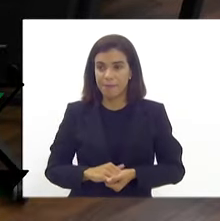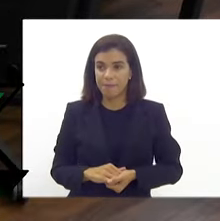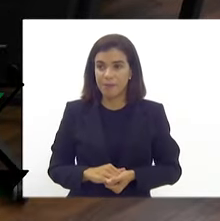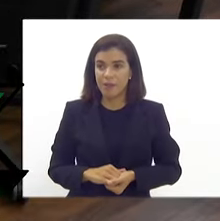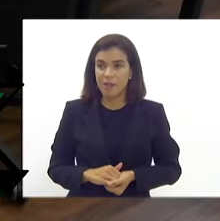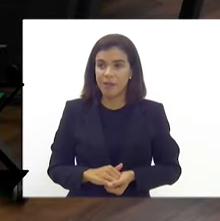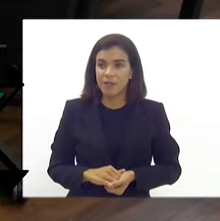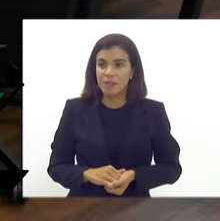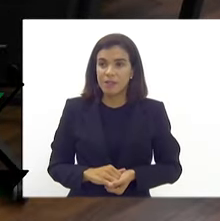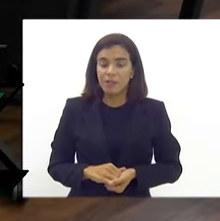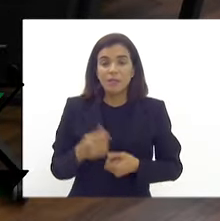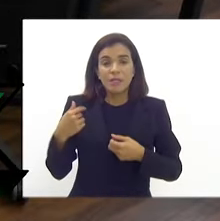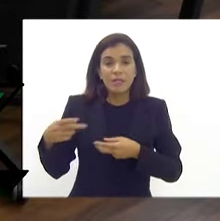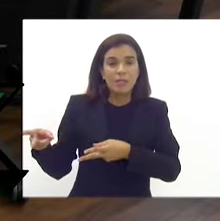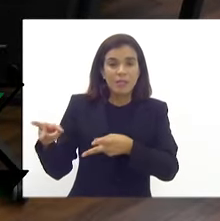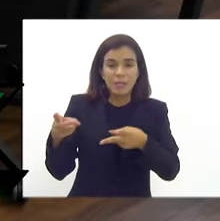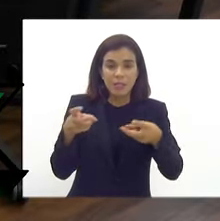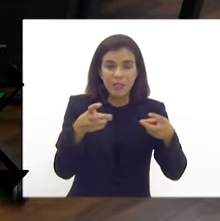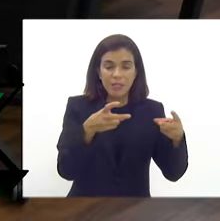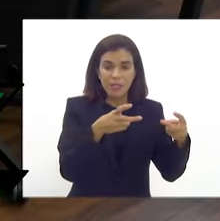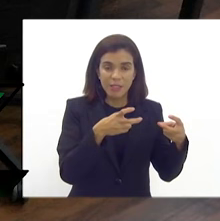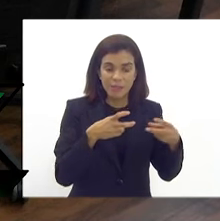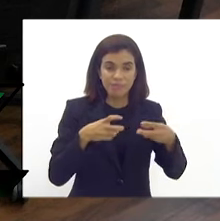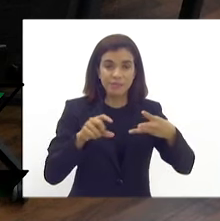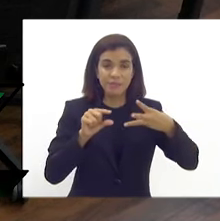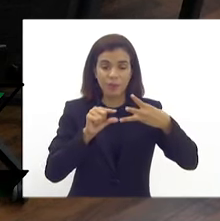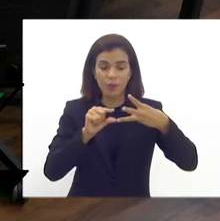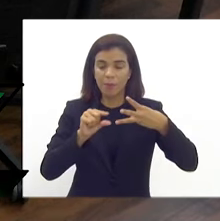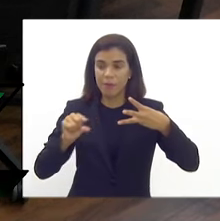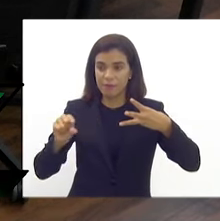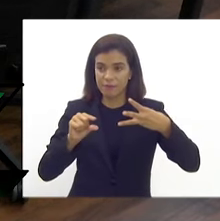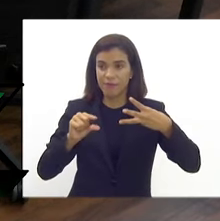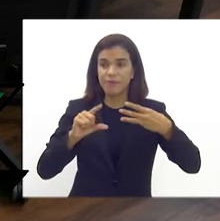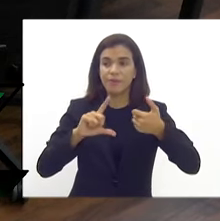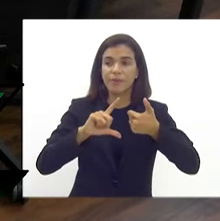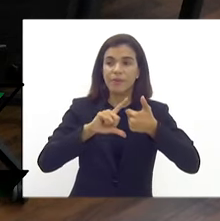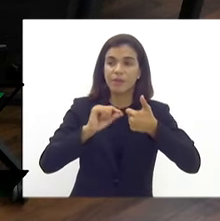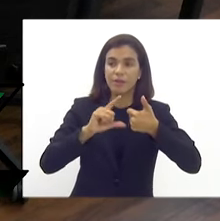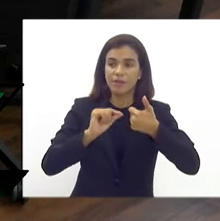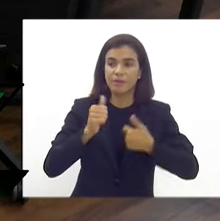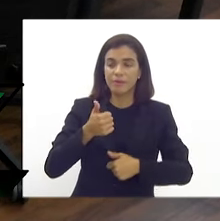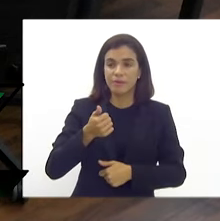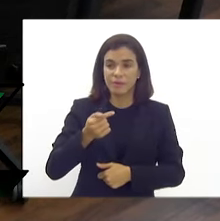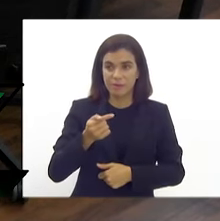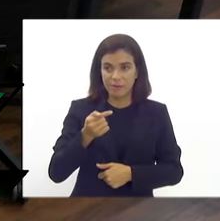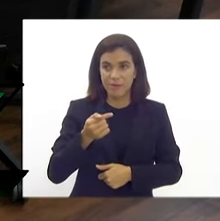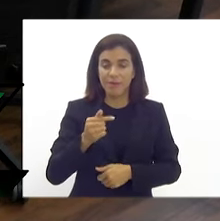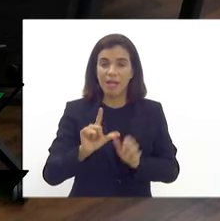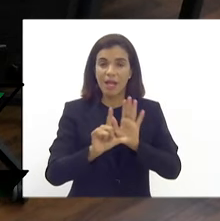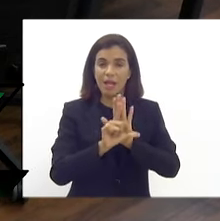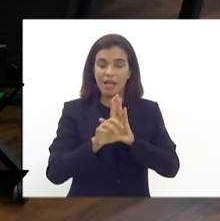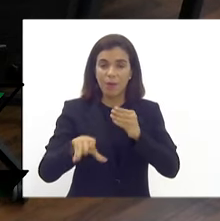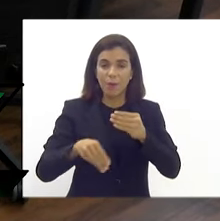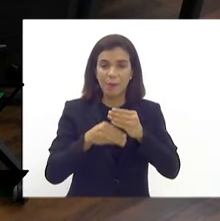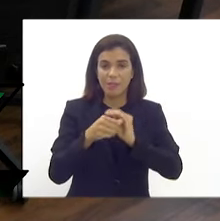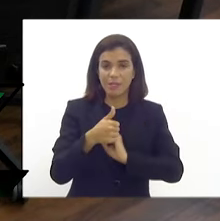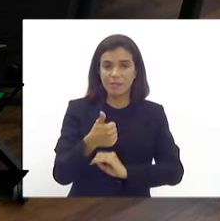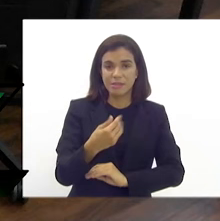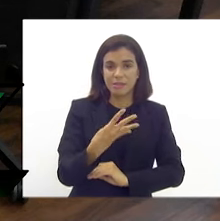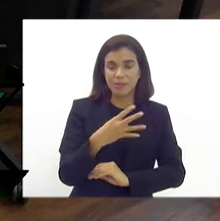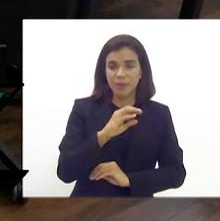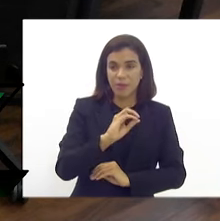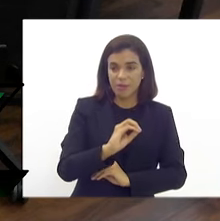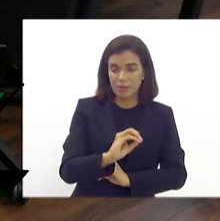Ibama percebe-se ainda que o parágrafo terceiro da Lei 17 complementar 140 fez prevalecer o alto de